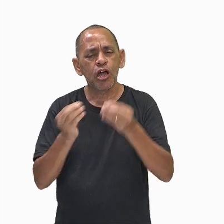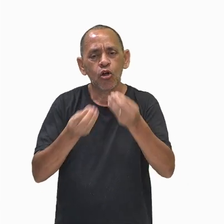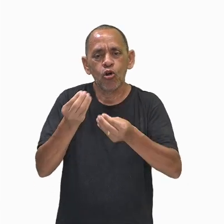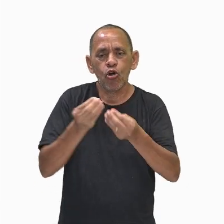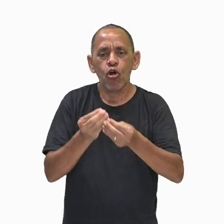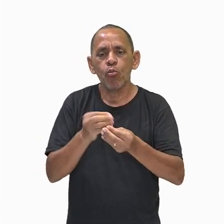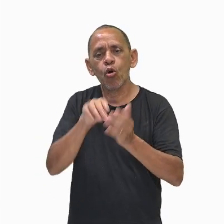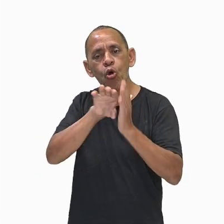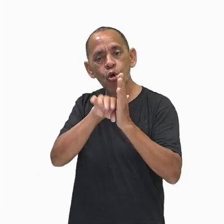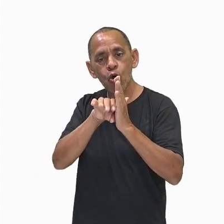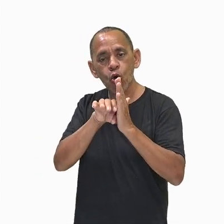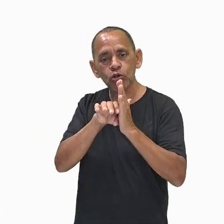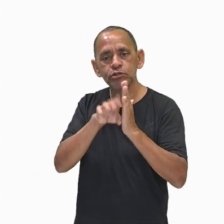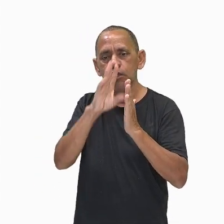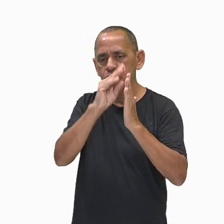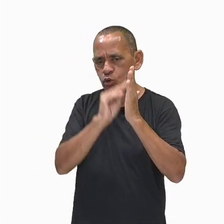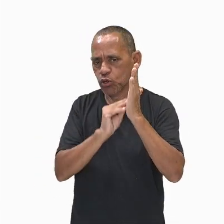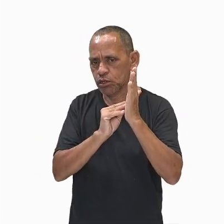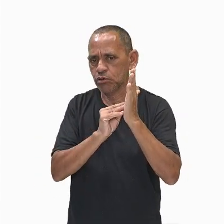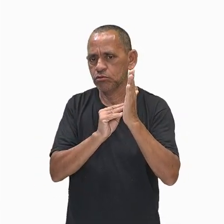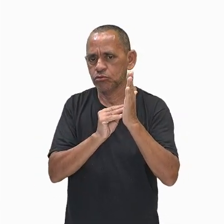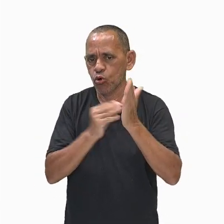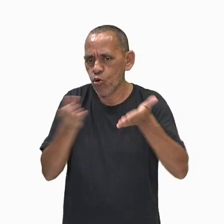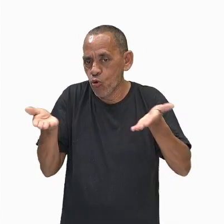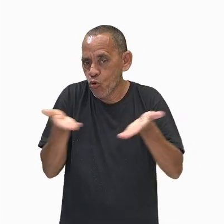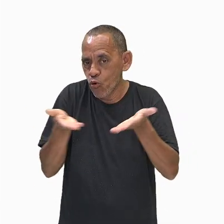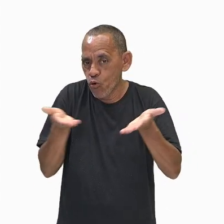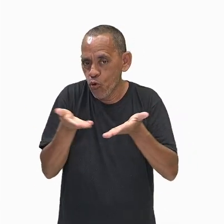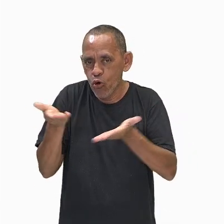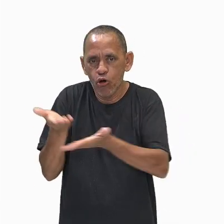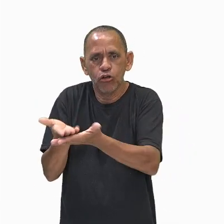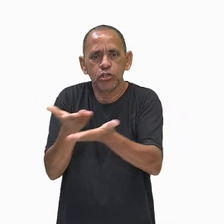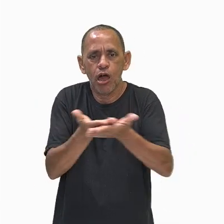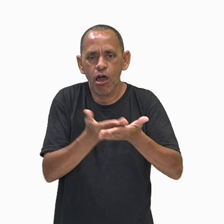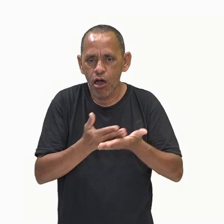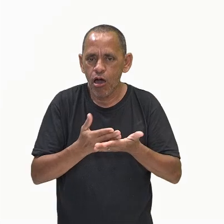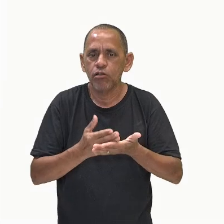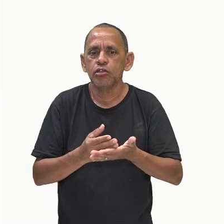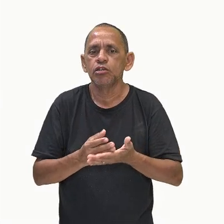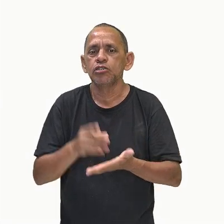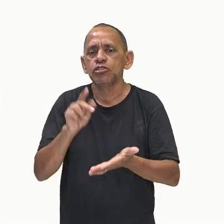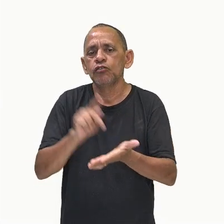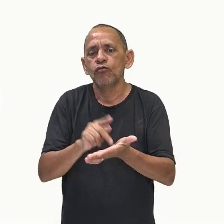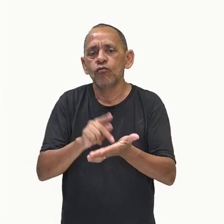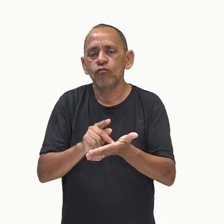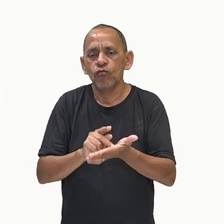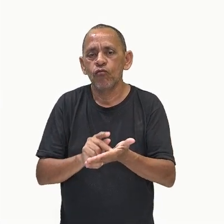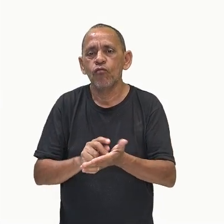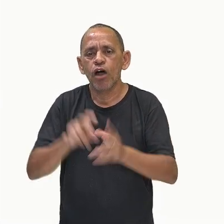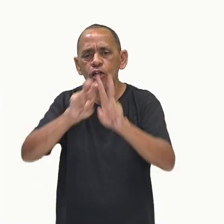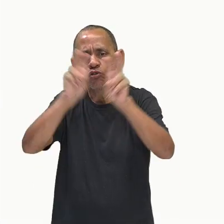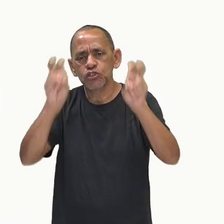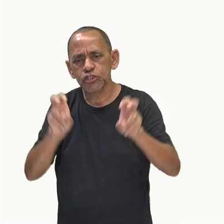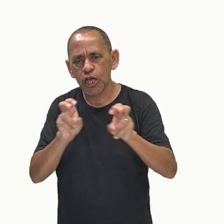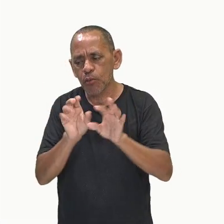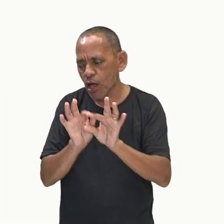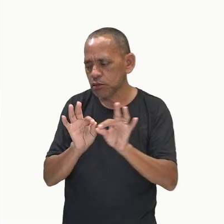do nosso conteúdo. No caso aqui, nós estamos falando sobre distância entre dois